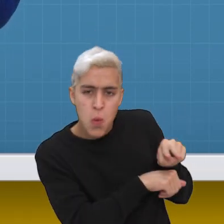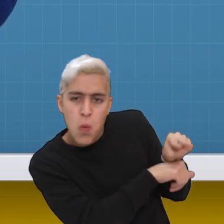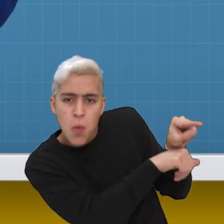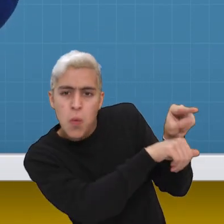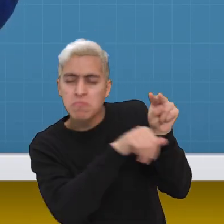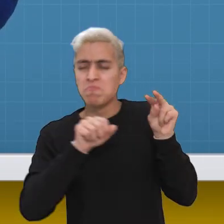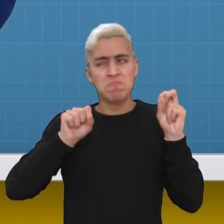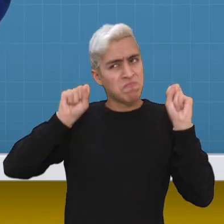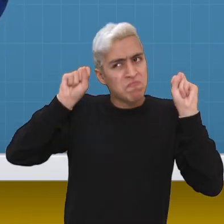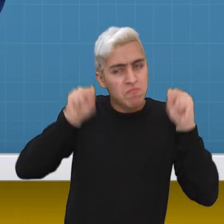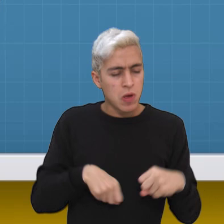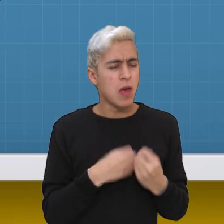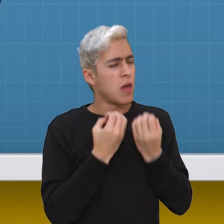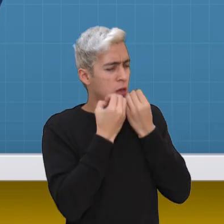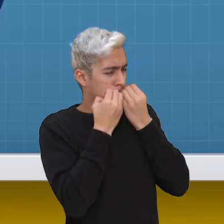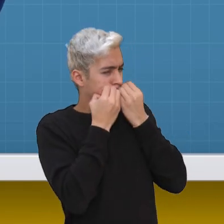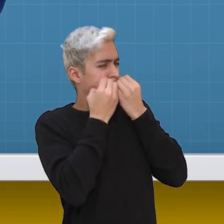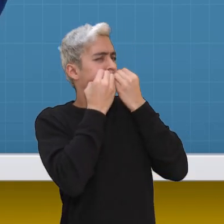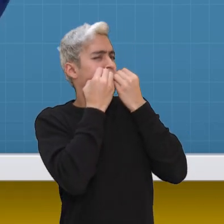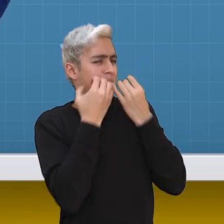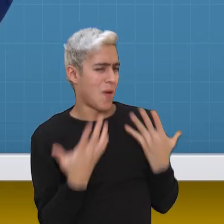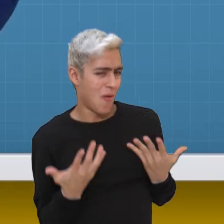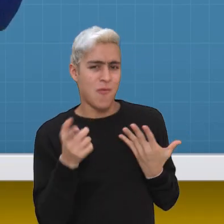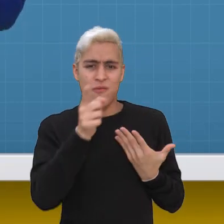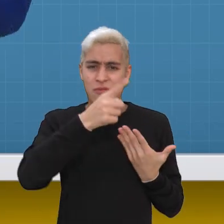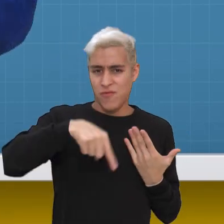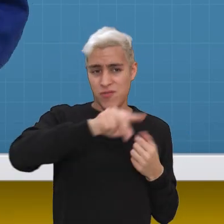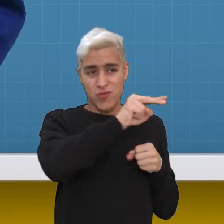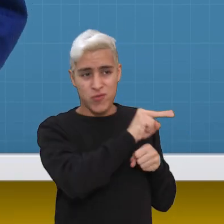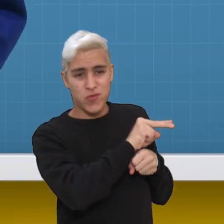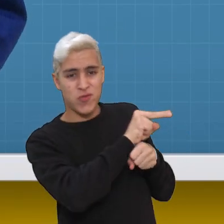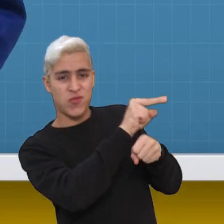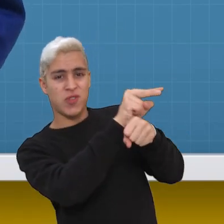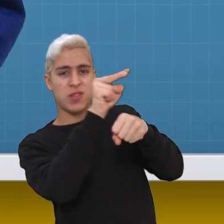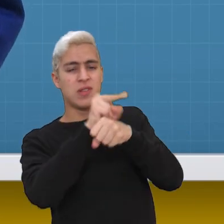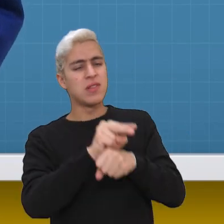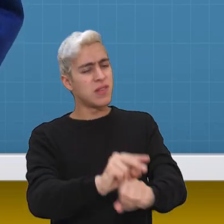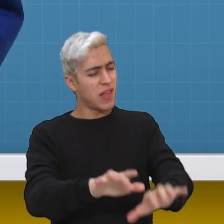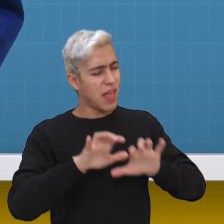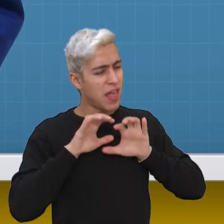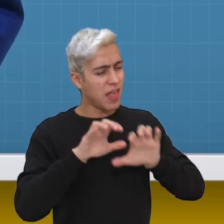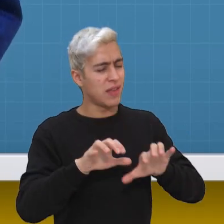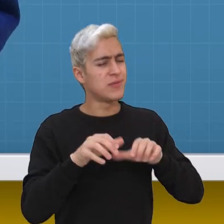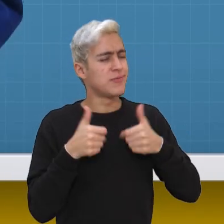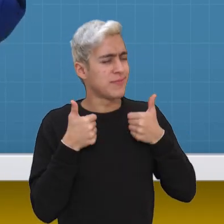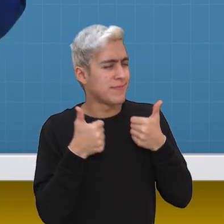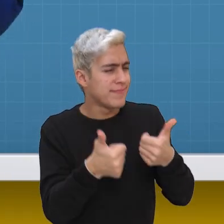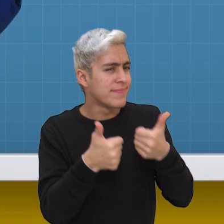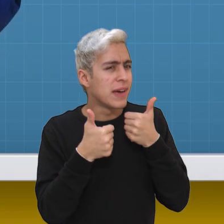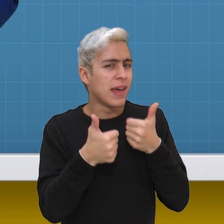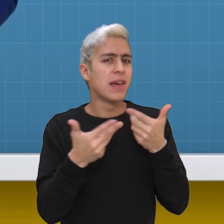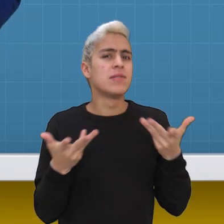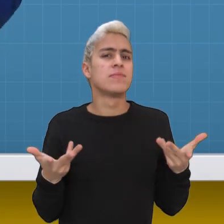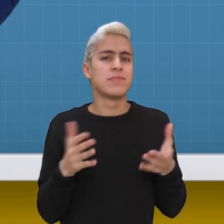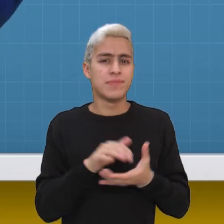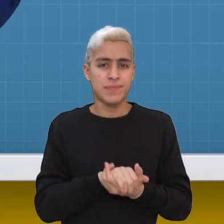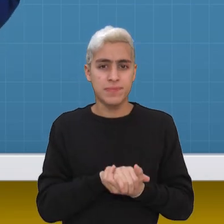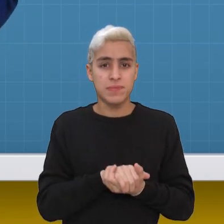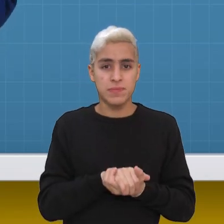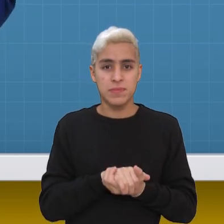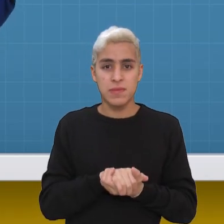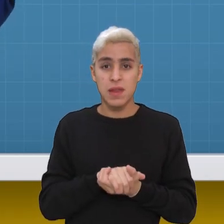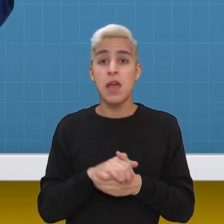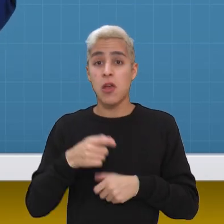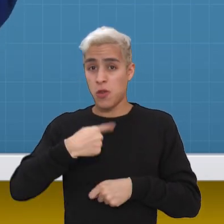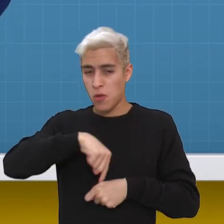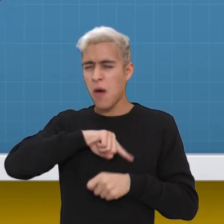tô sim. Que bom que você está cuidando. É isso mesmo. E quando a gente